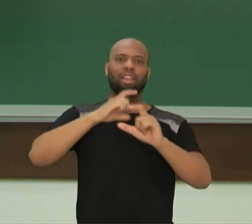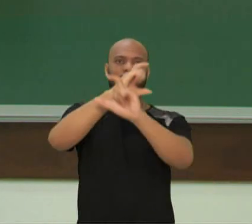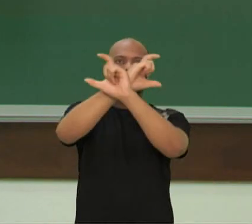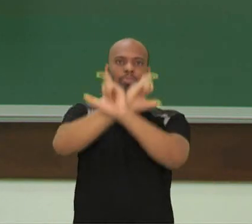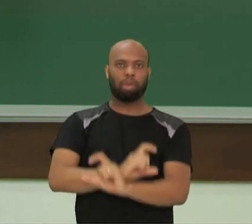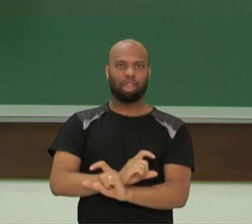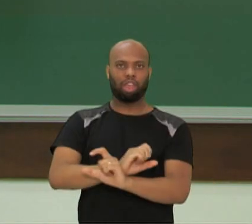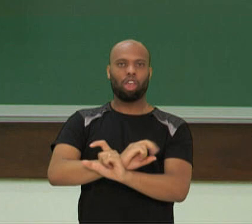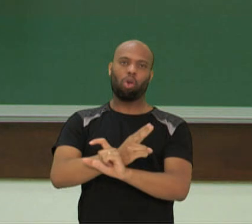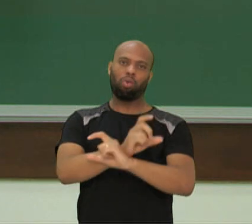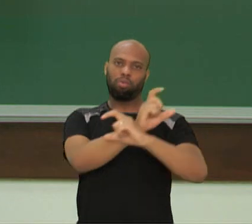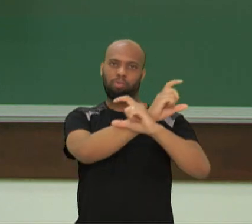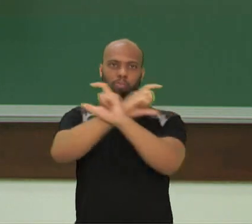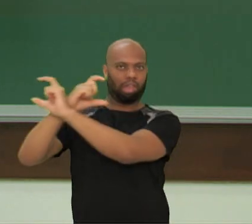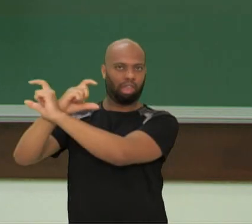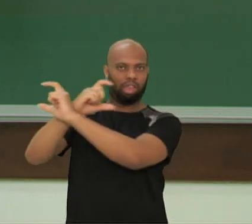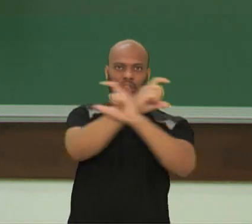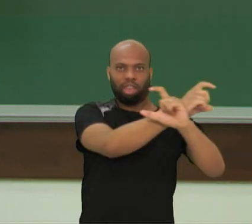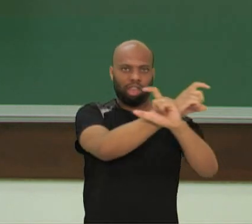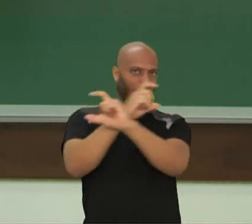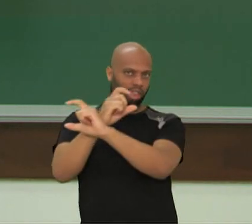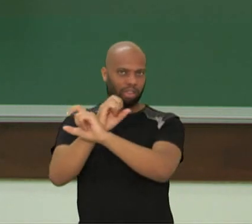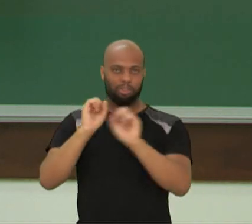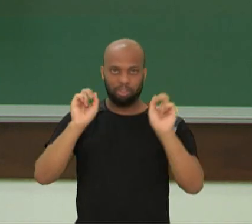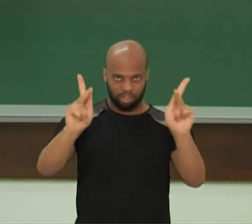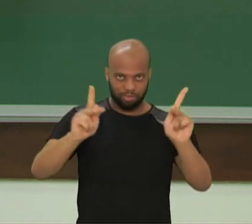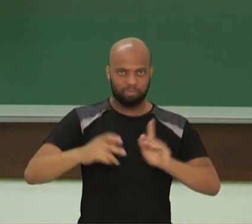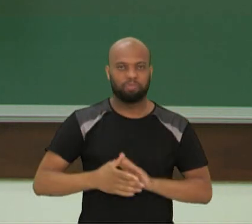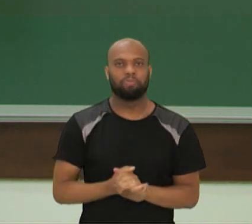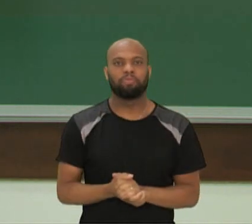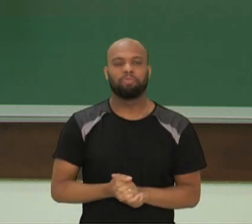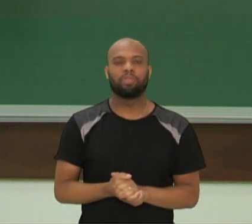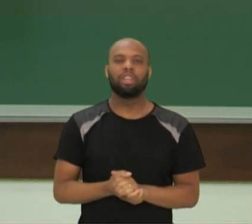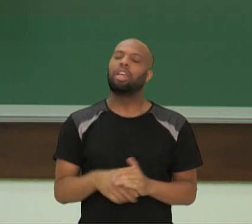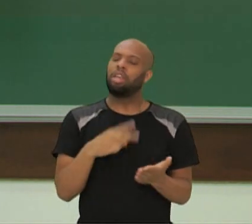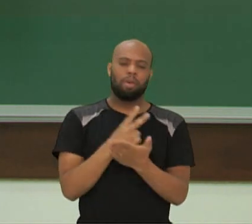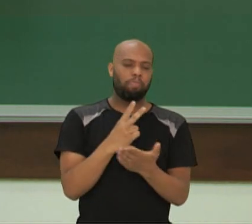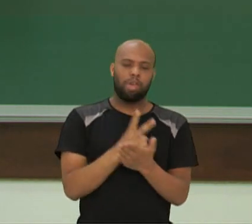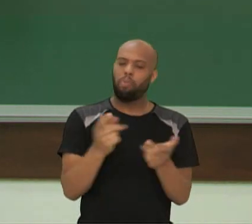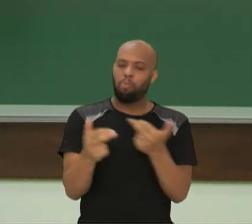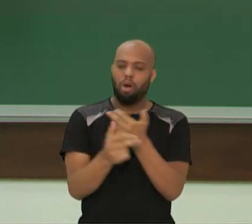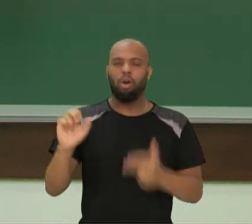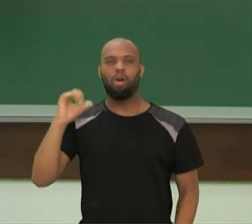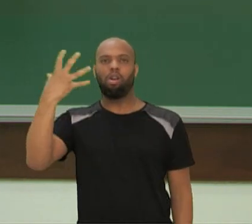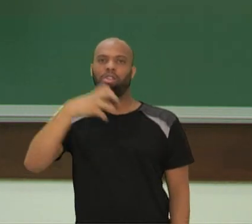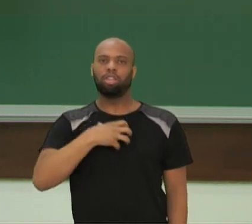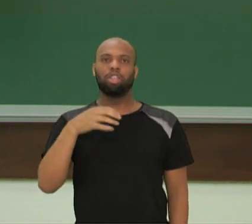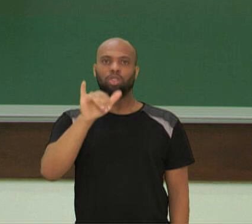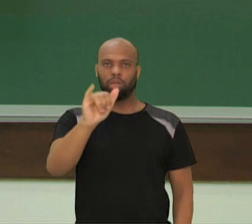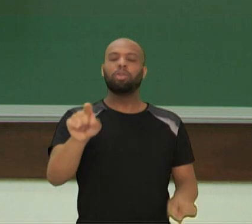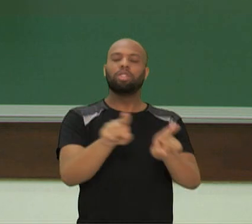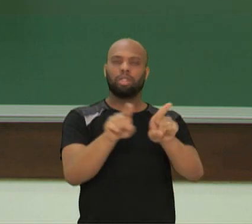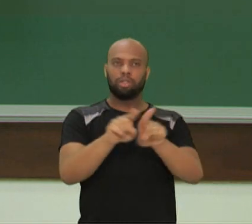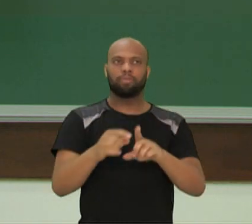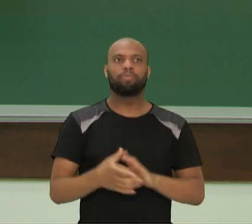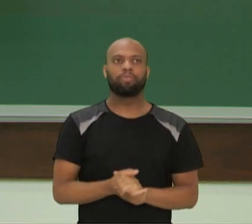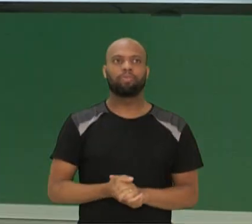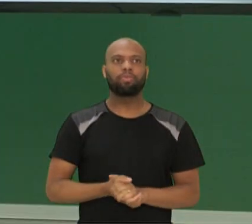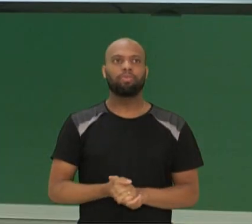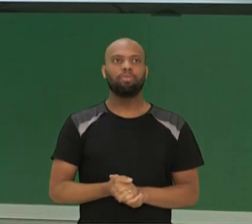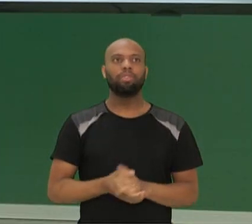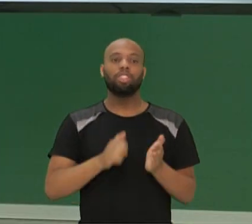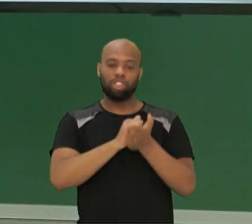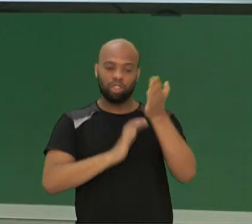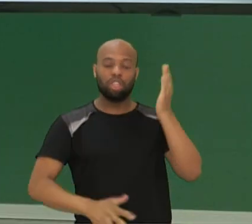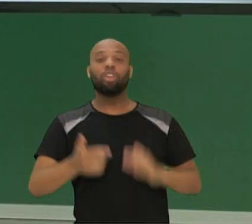está paralelo e não sobre o eixo x, tá bom? A mesma coisa acontece para o eixo y. E aí, aqui eu